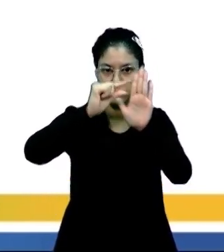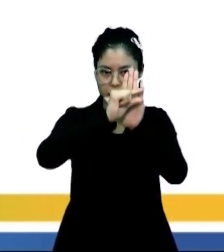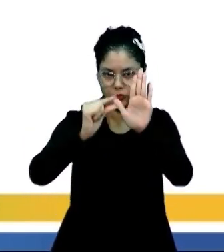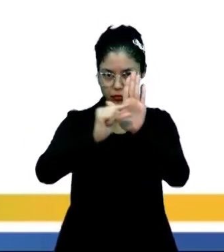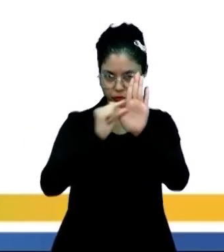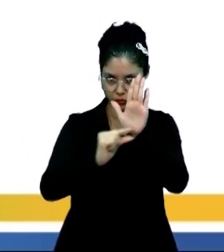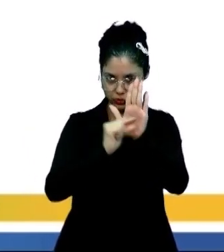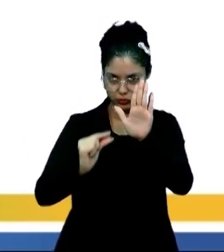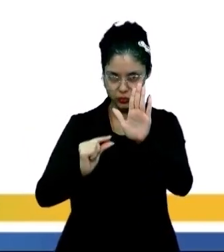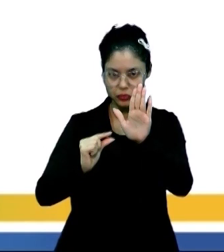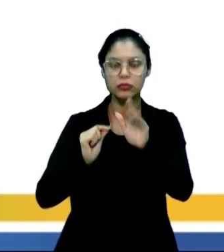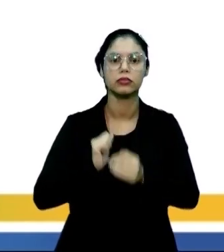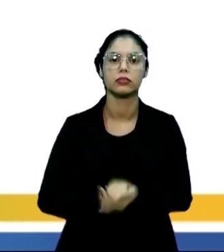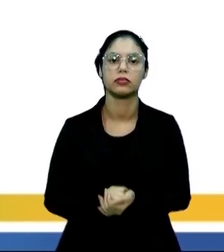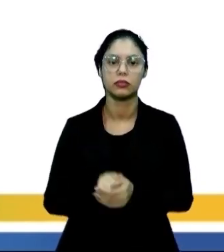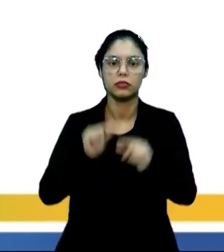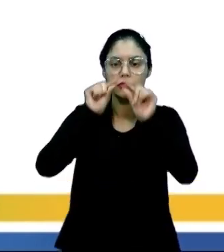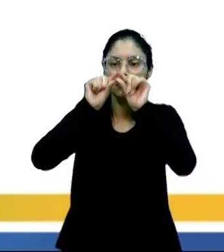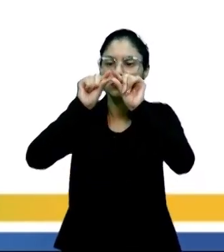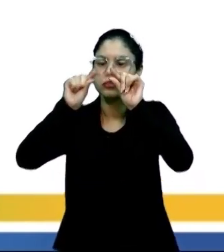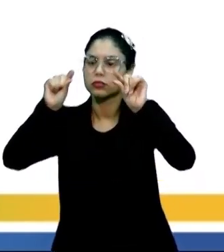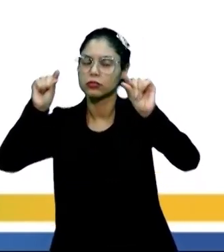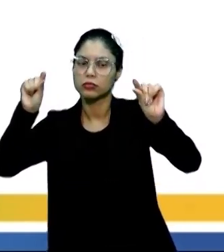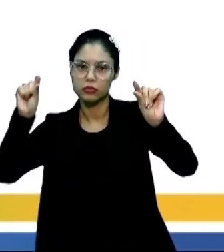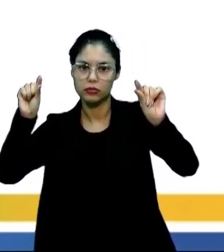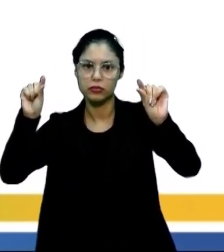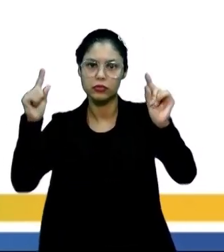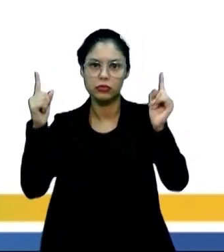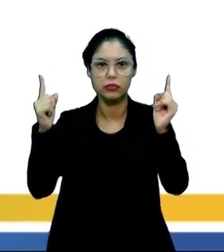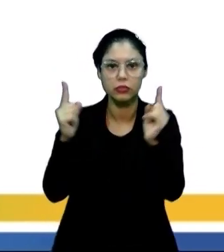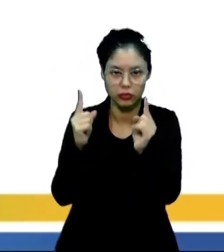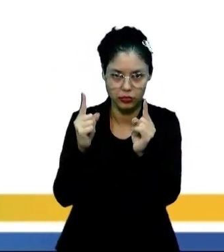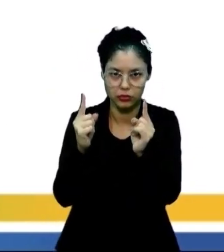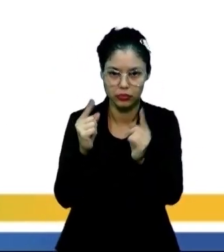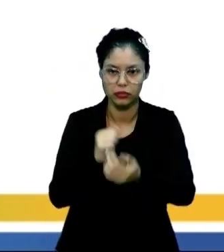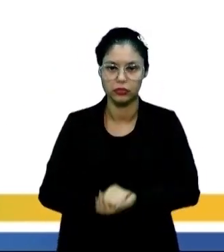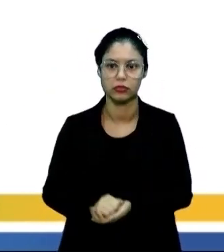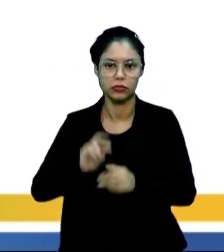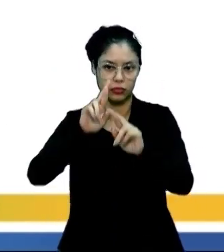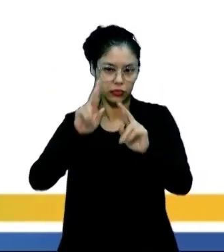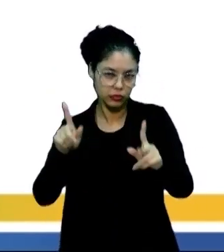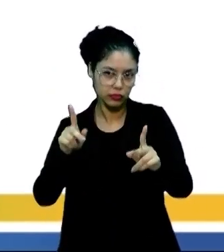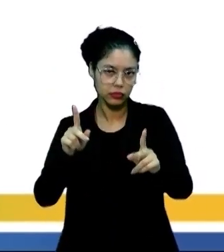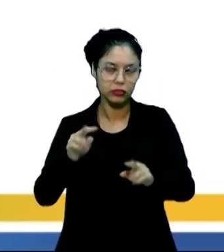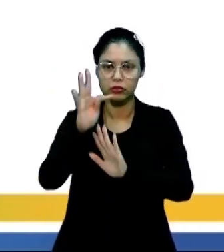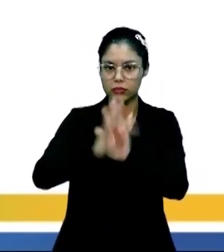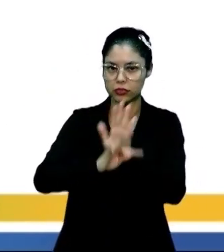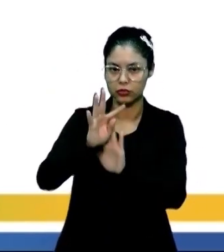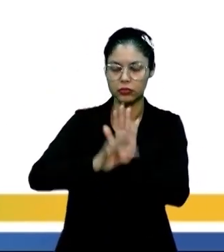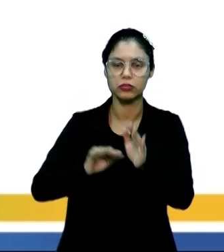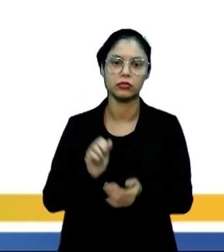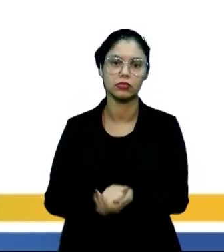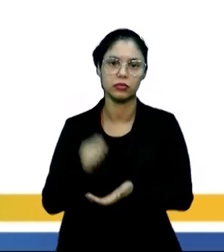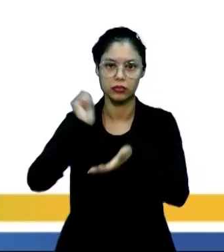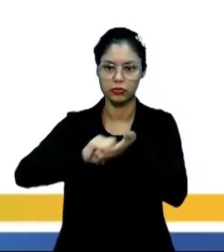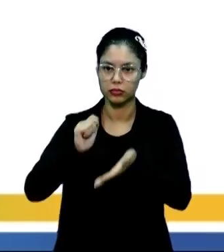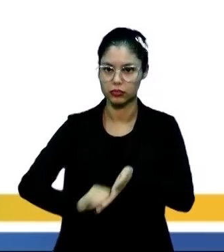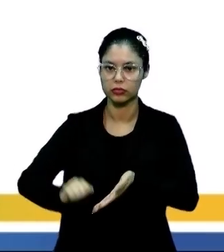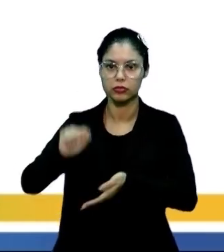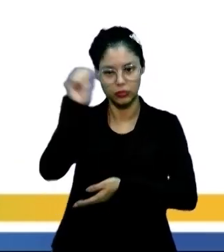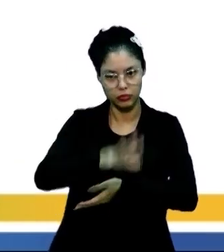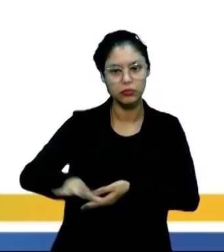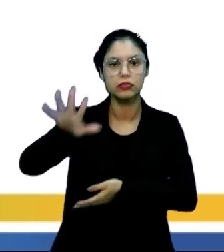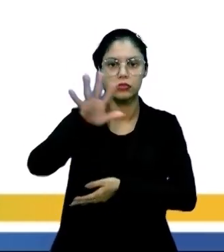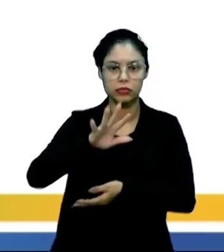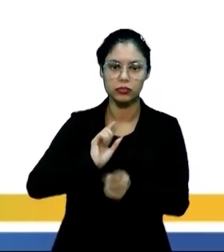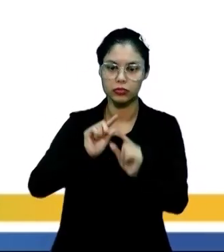vê ali que as linhas escritas elas são um pouquinho mais curtas, né? Diferente de um texto, por exemplo, escrito em prosa, que